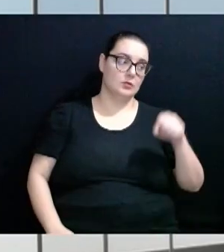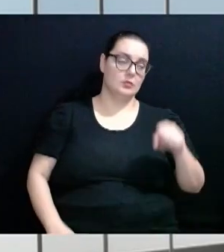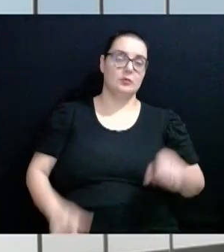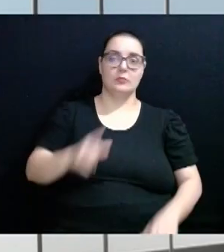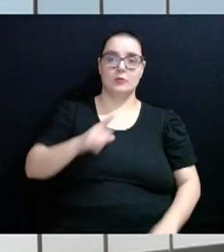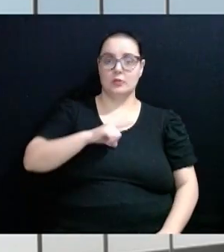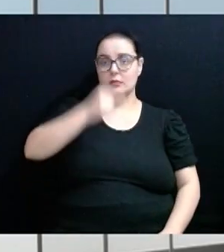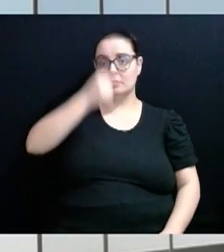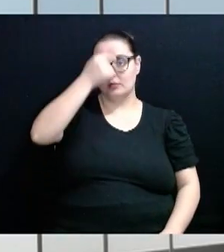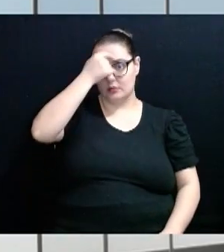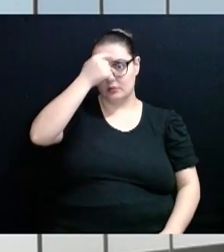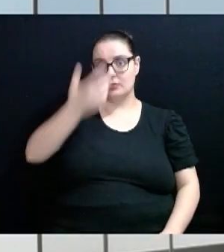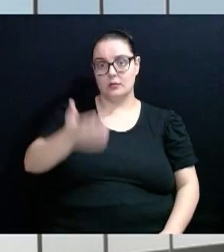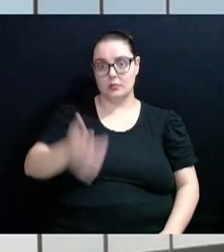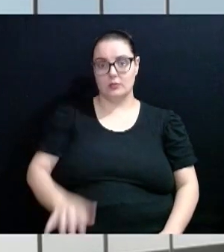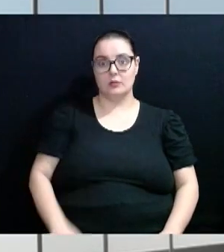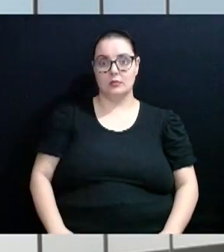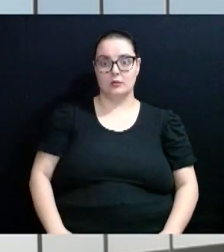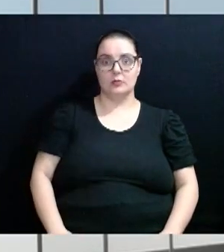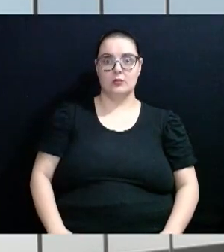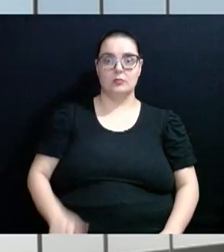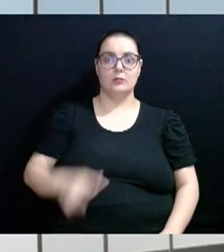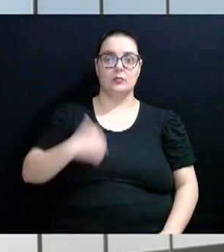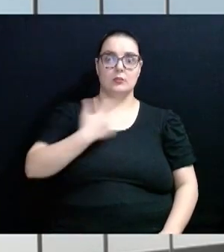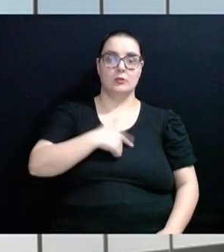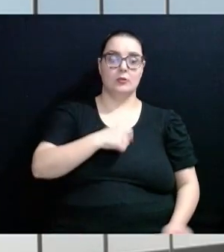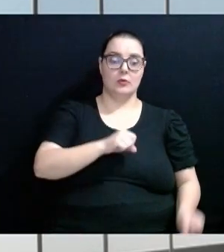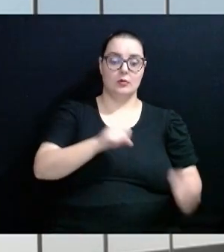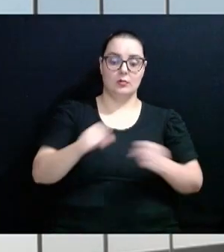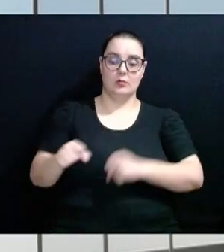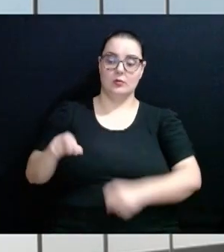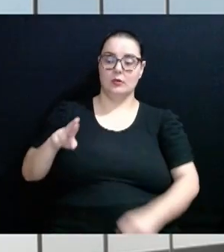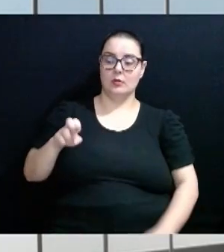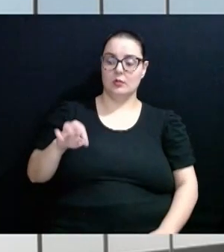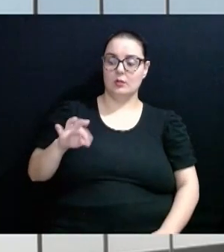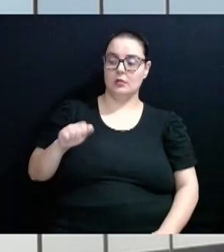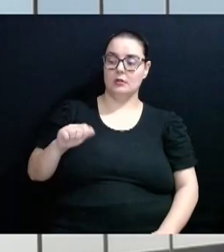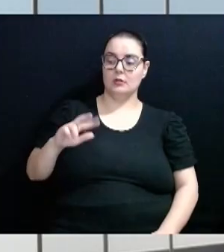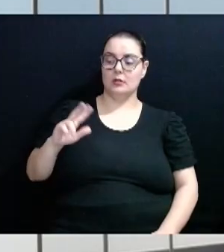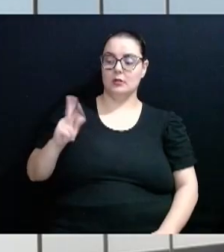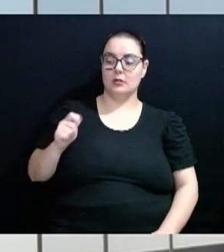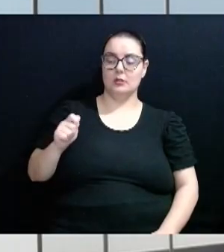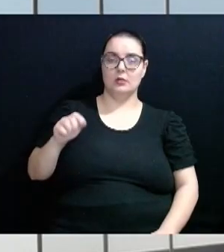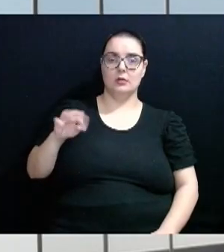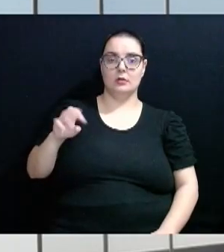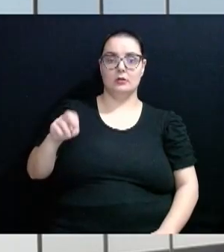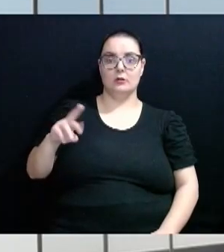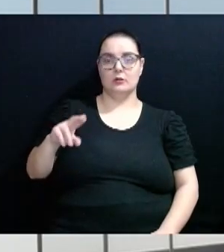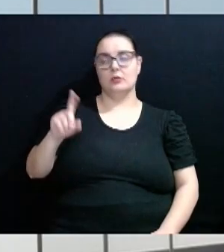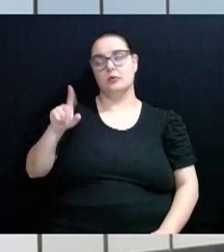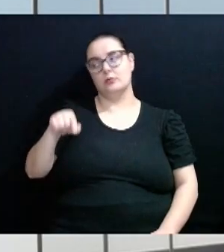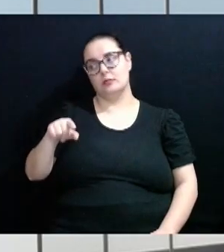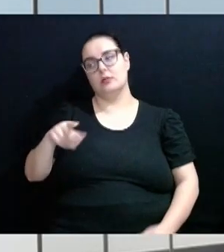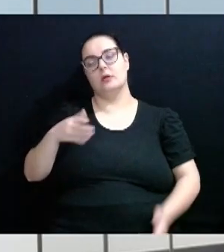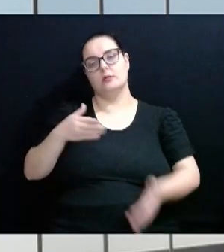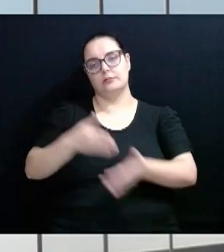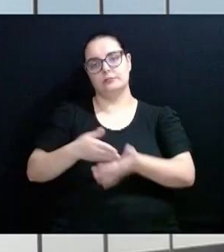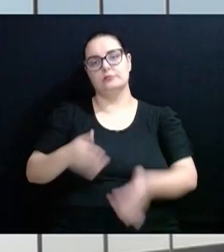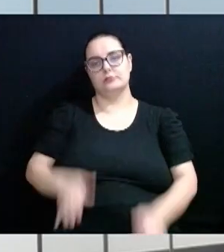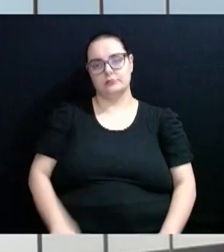que o nosso poder retaliatório é limitado, porque a maior parte